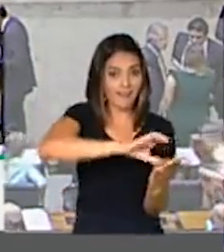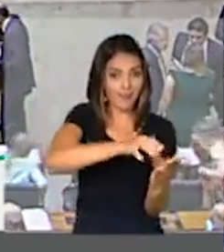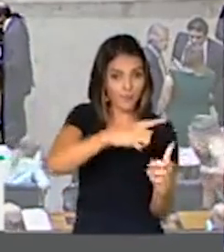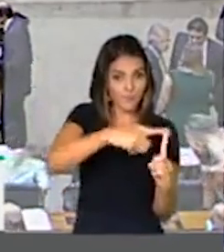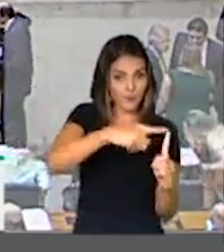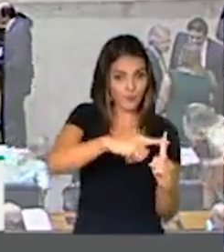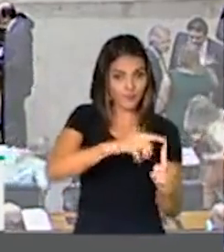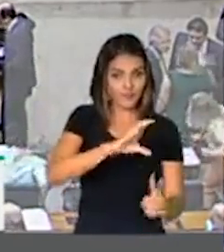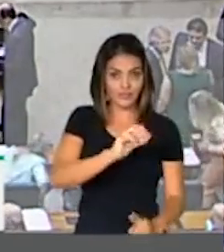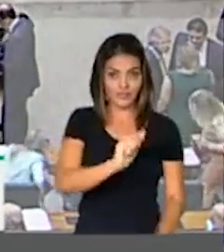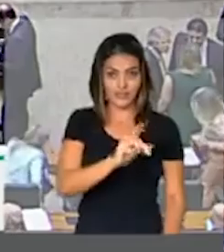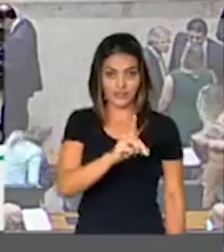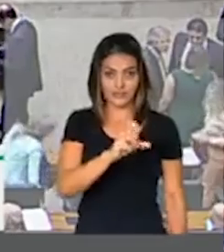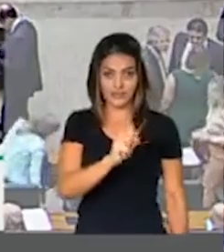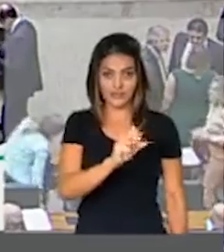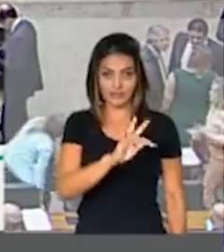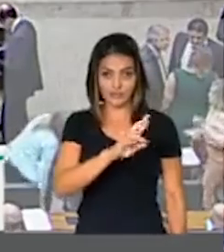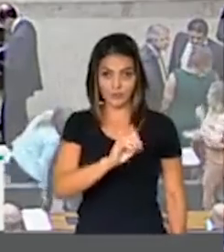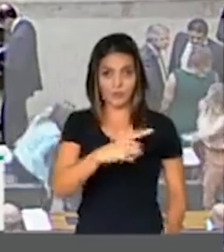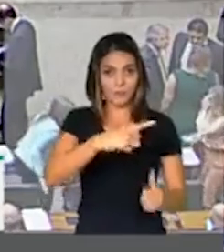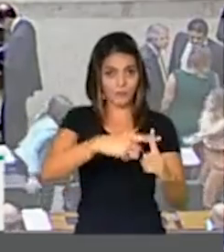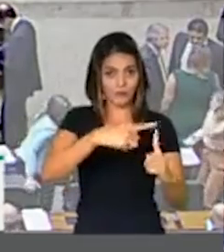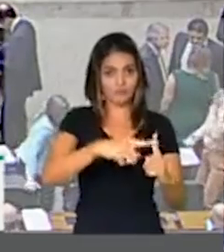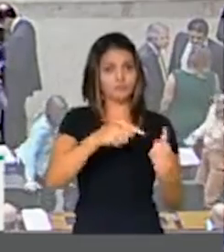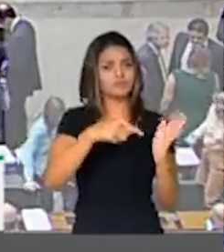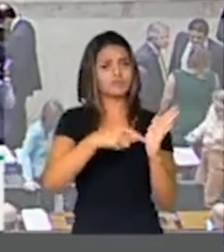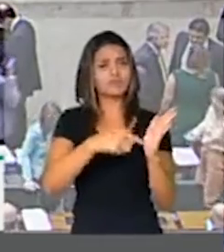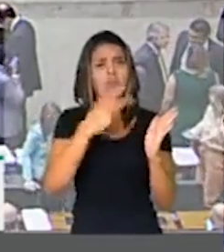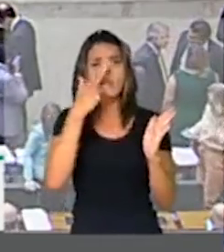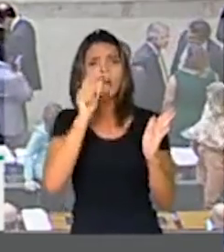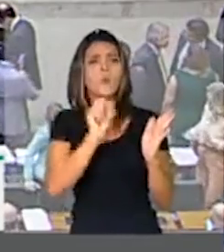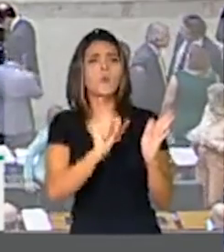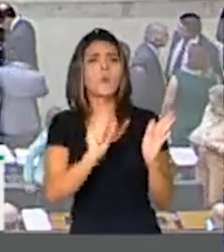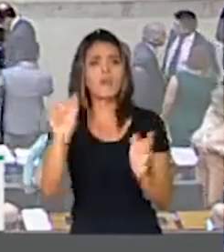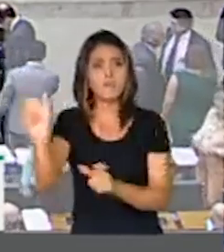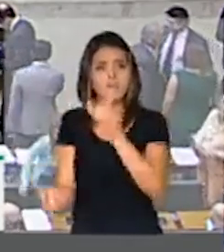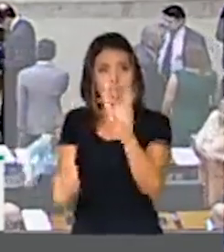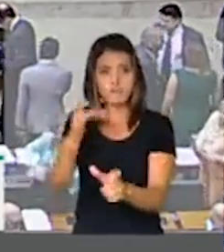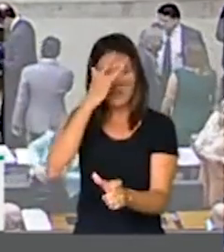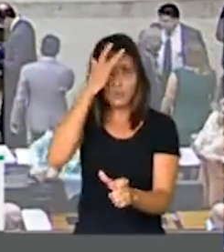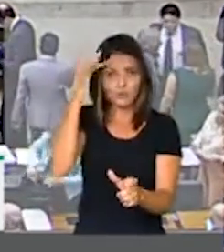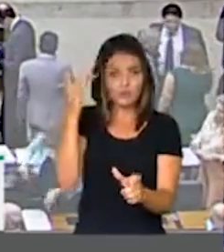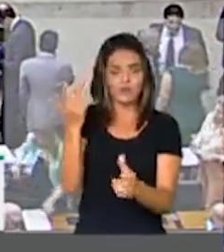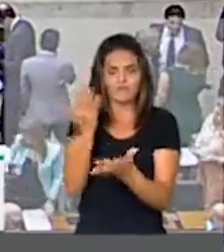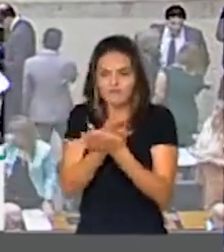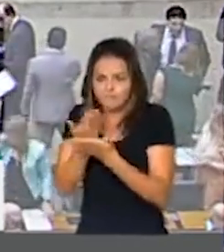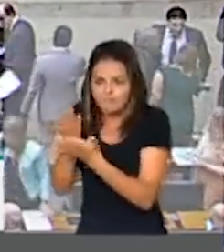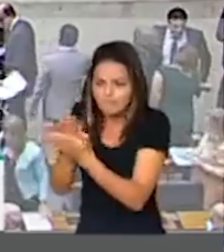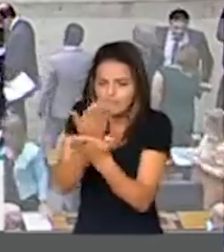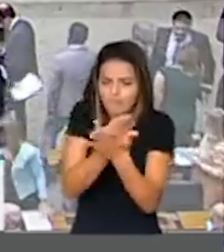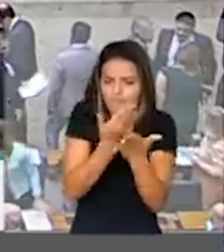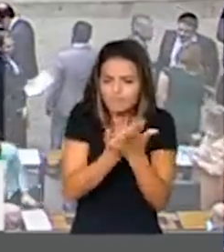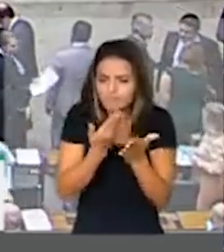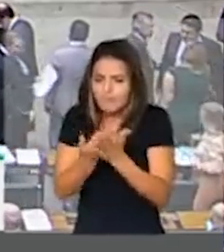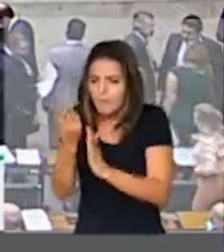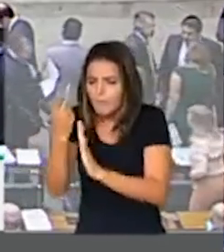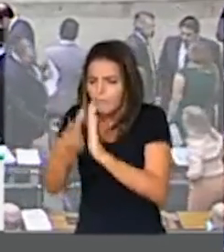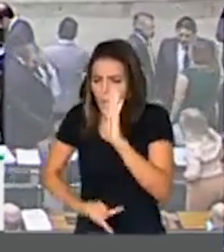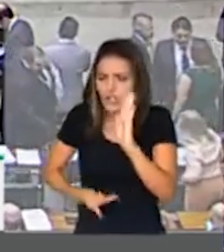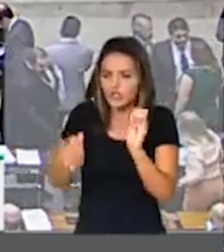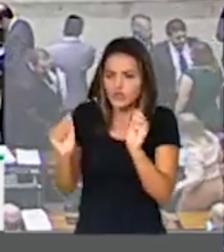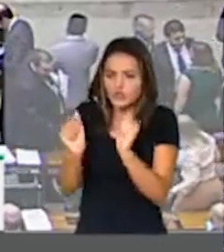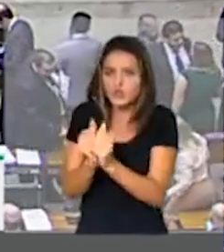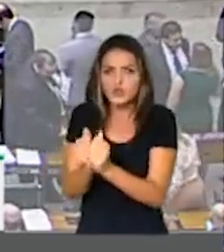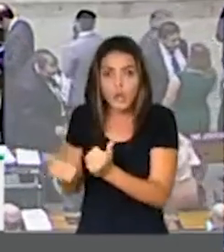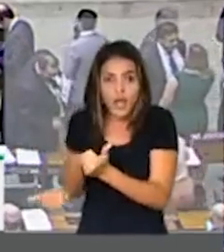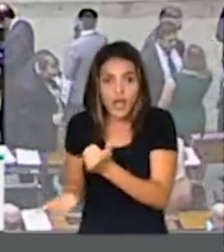que se trata, evidentemente, para quem estudou o projeto, se debruçou com a sua respectiva assessoria técnica nos últimos